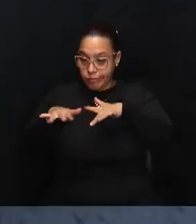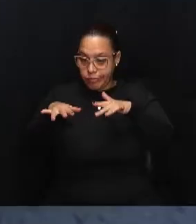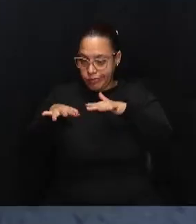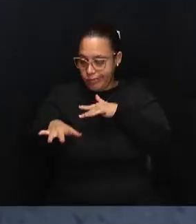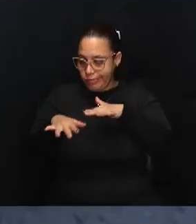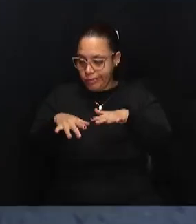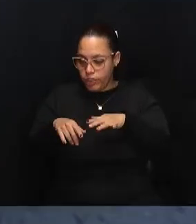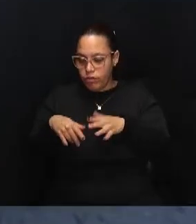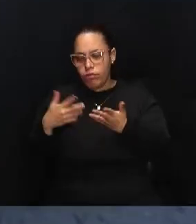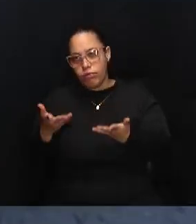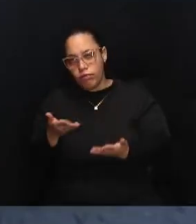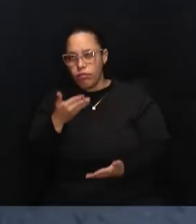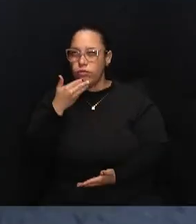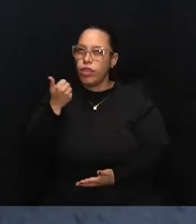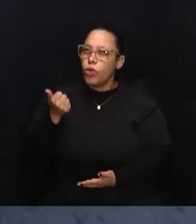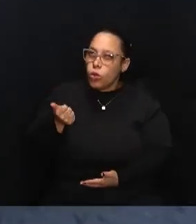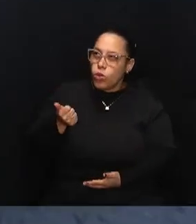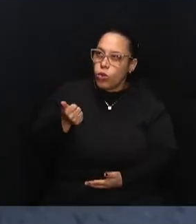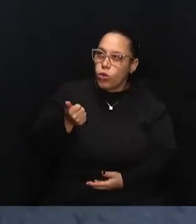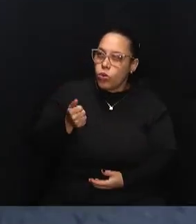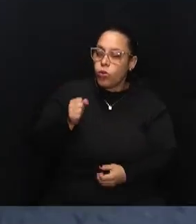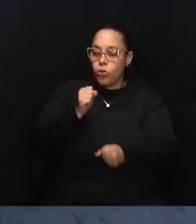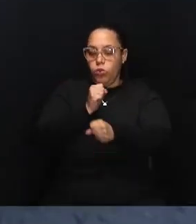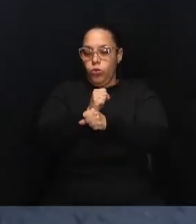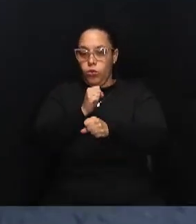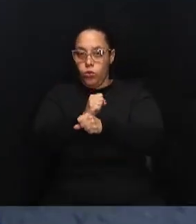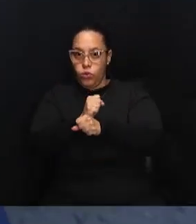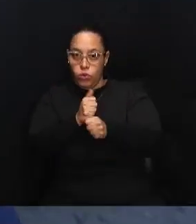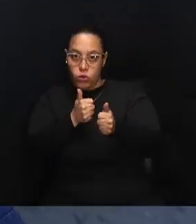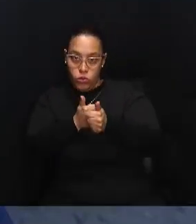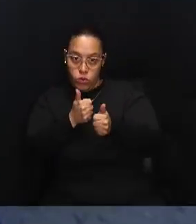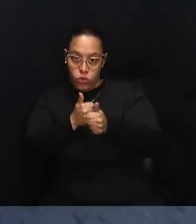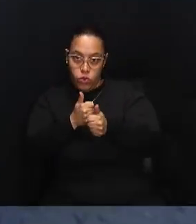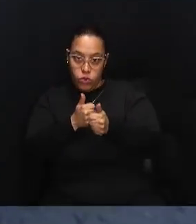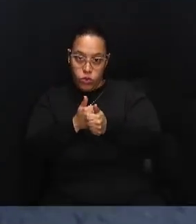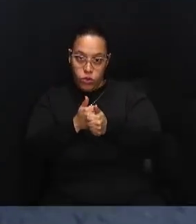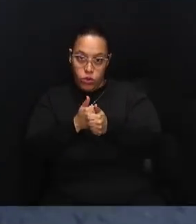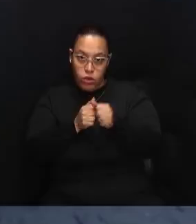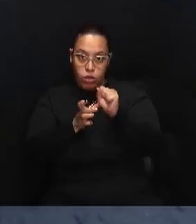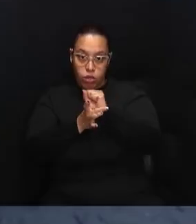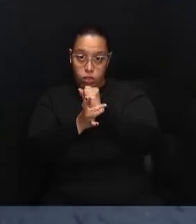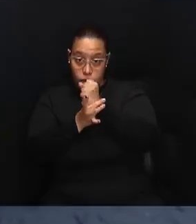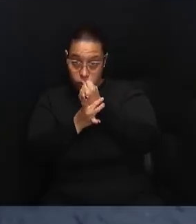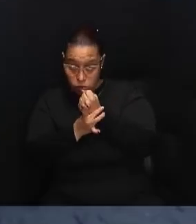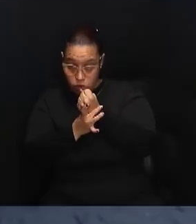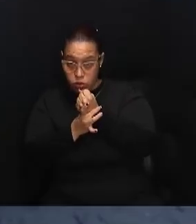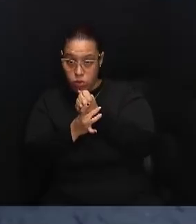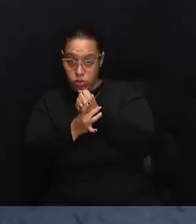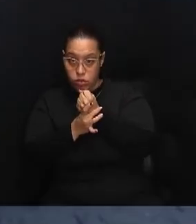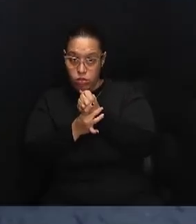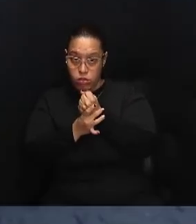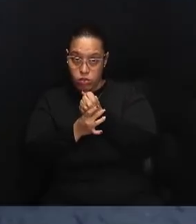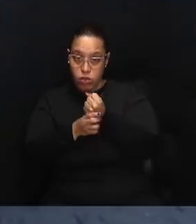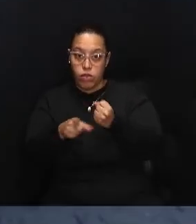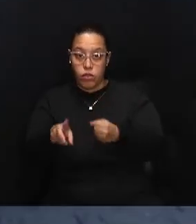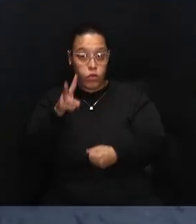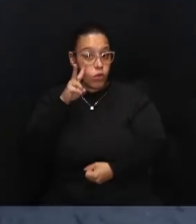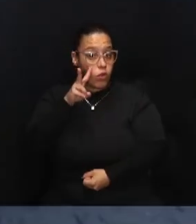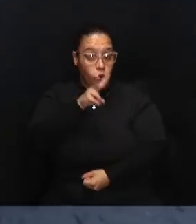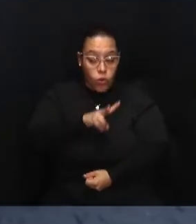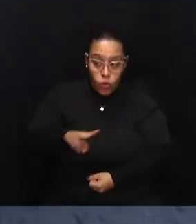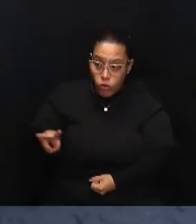De preferência, por exemplo, esperar ao lado de um operador de segurança pública, se você